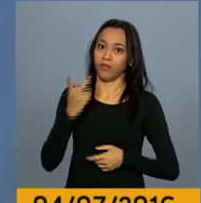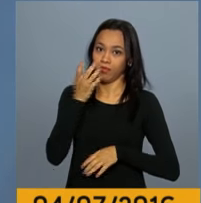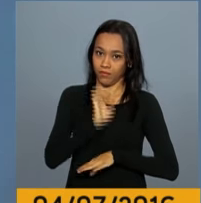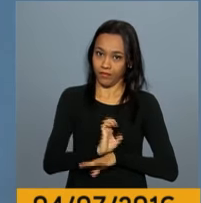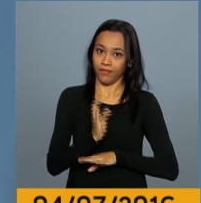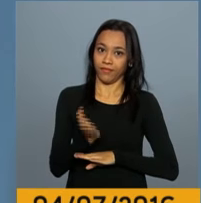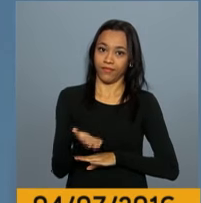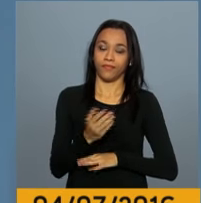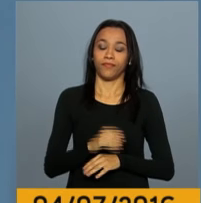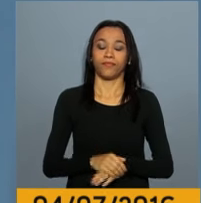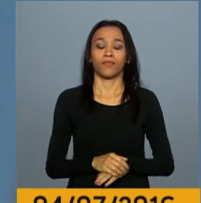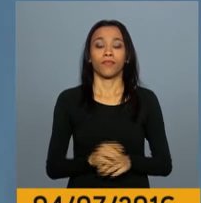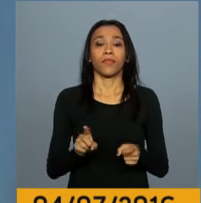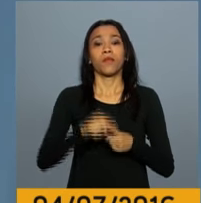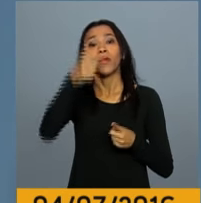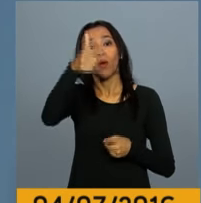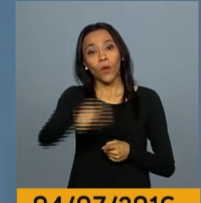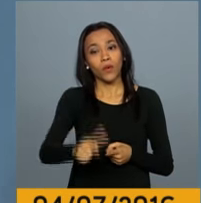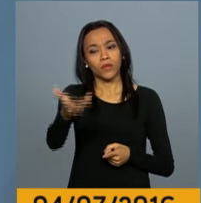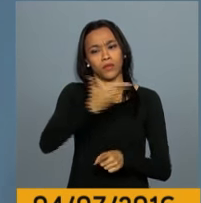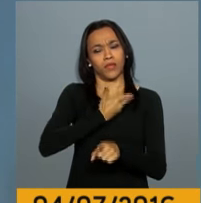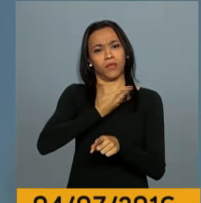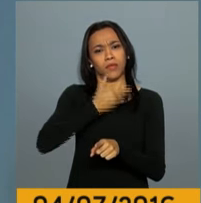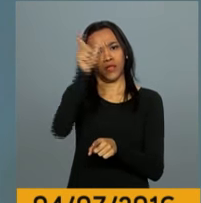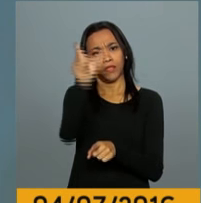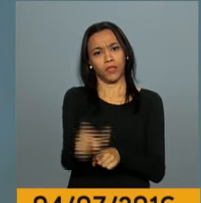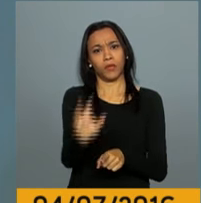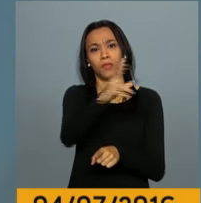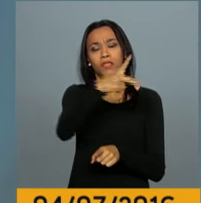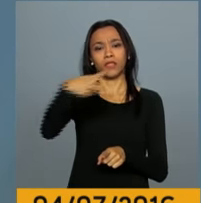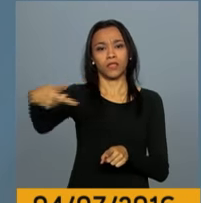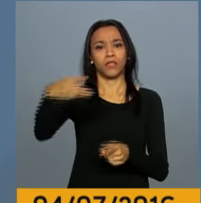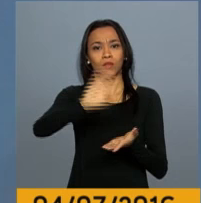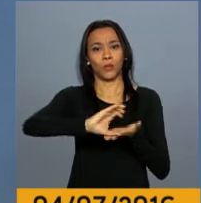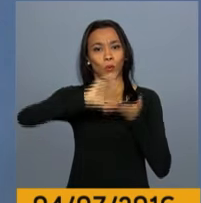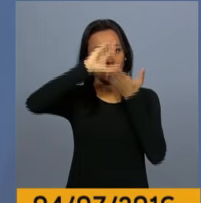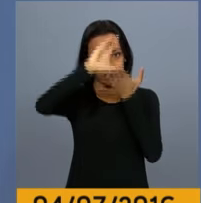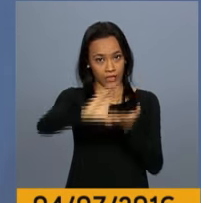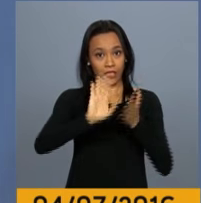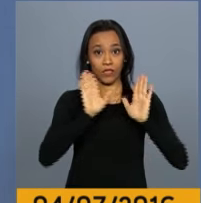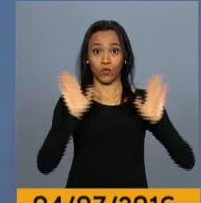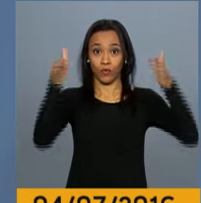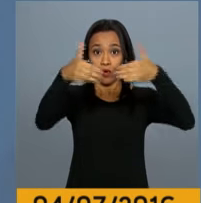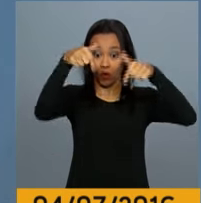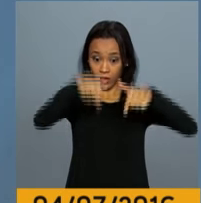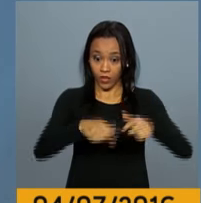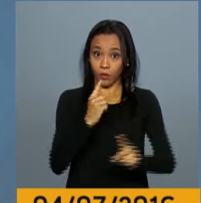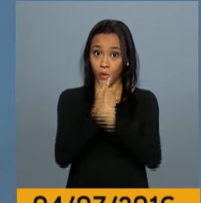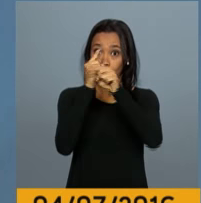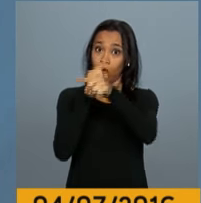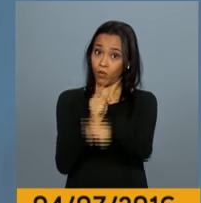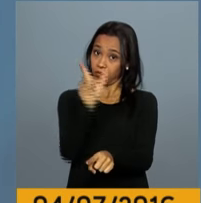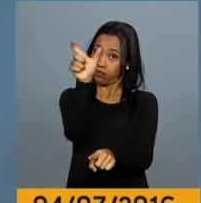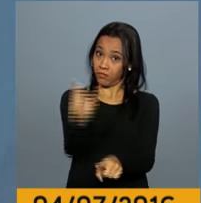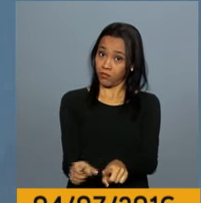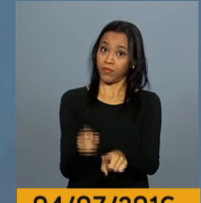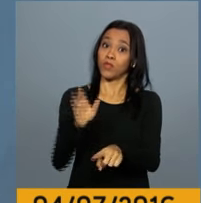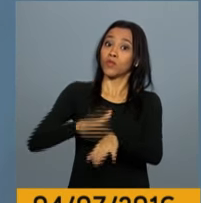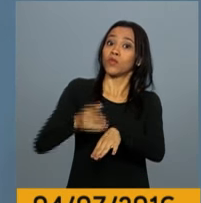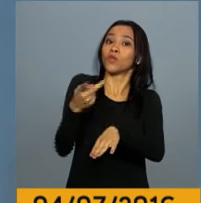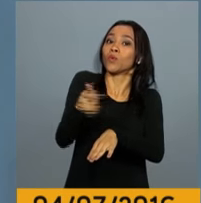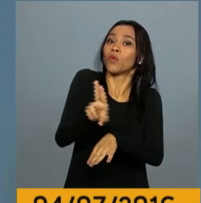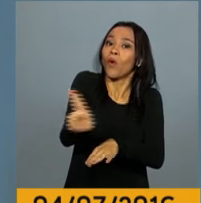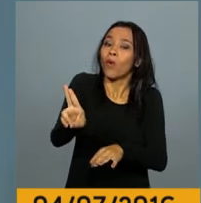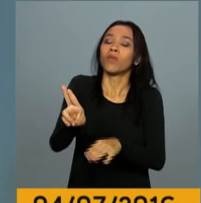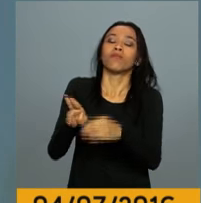Senhor Cesário Ramalho, prezado amigo, presidente do Conselho do Fórum Global do Agronegócio, em nome de quem eu tomo a